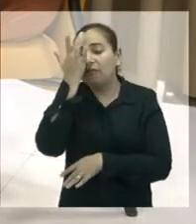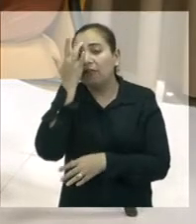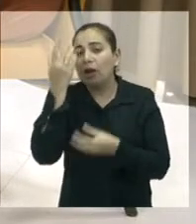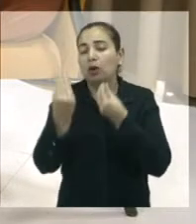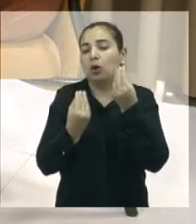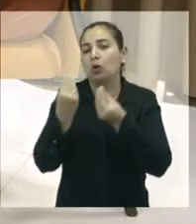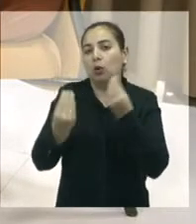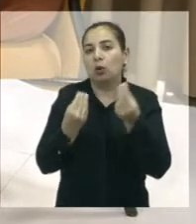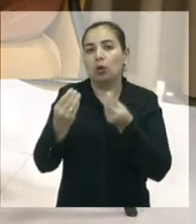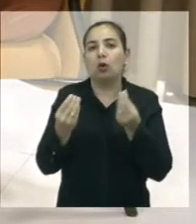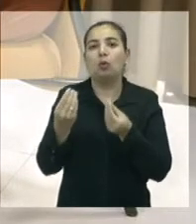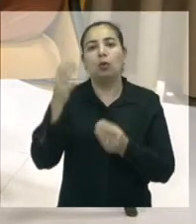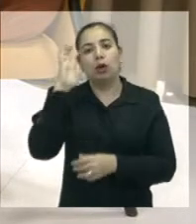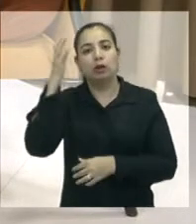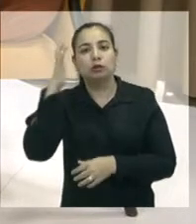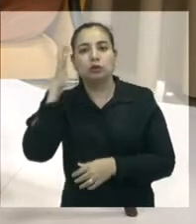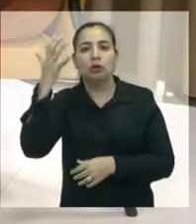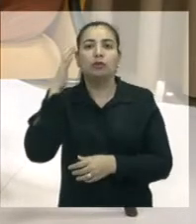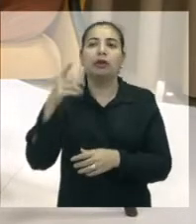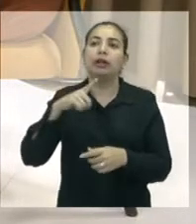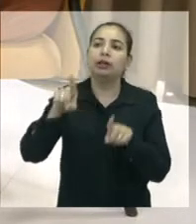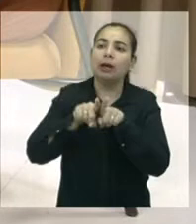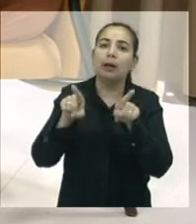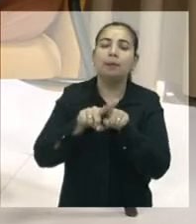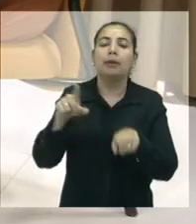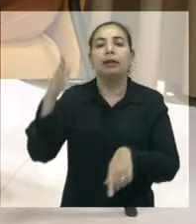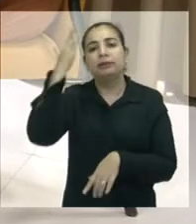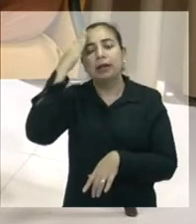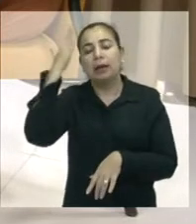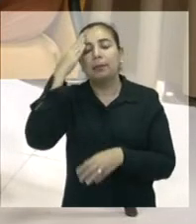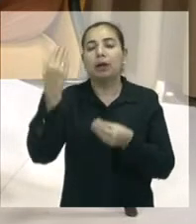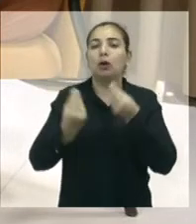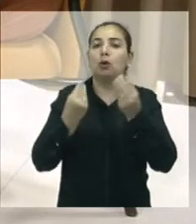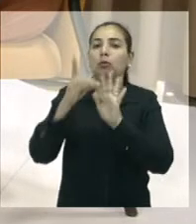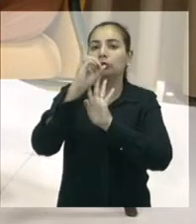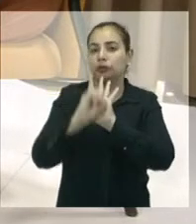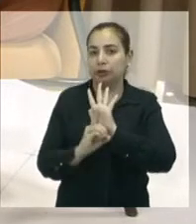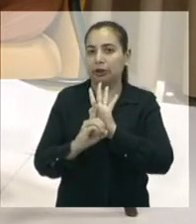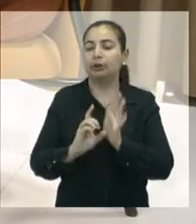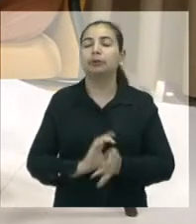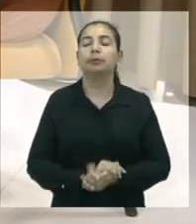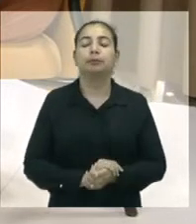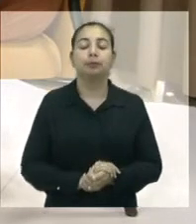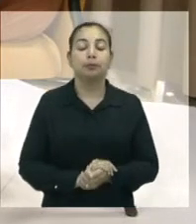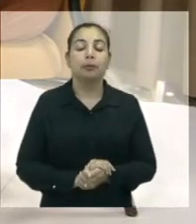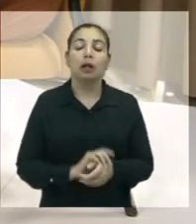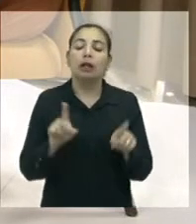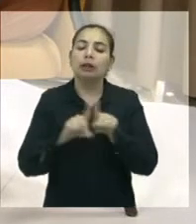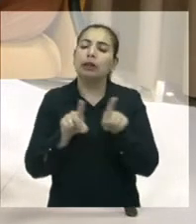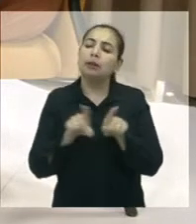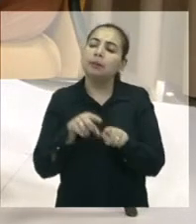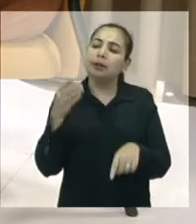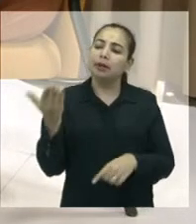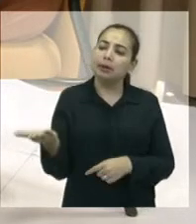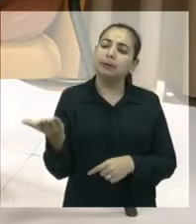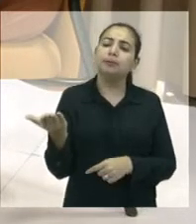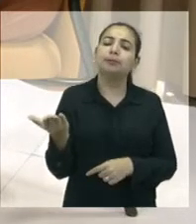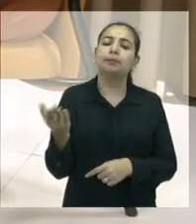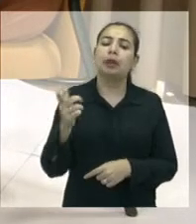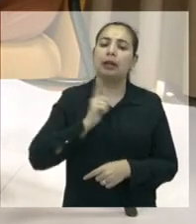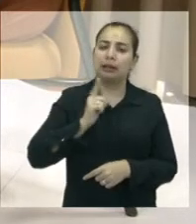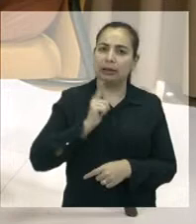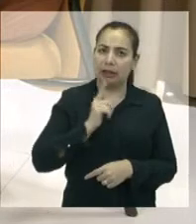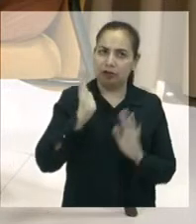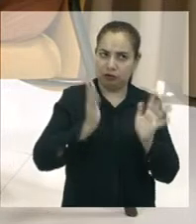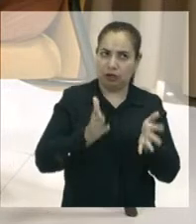pode falar? Eu sei que a senhora recém assume, pouquinho tempo, esse menos de 2 meses, mas em relação a números, é possível a